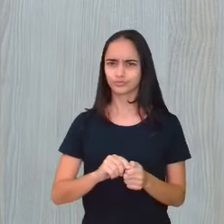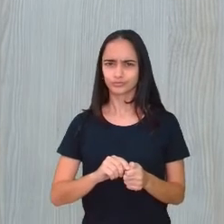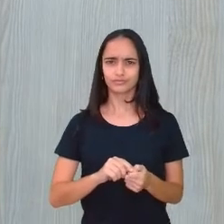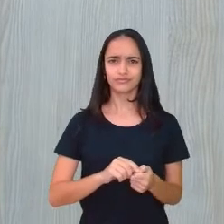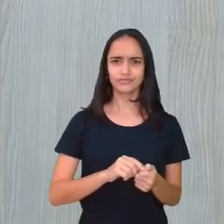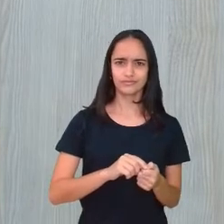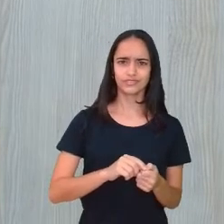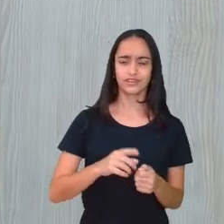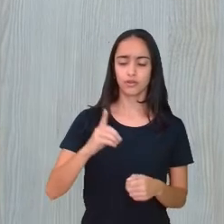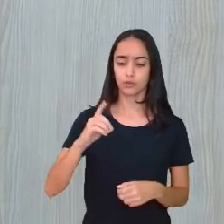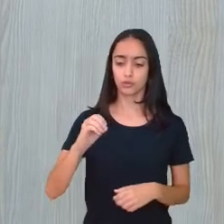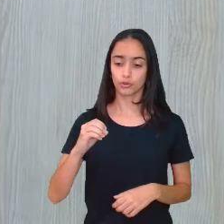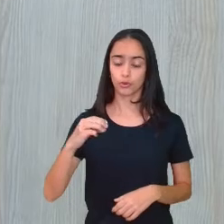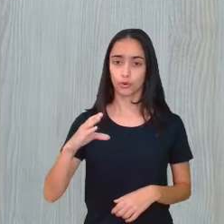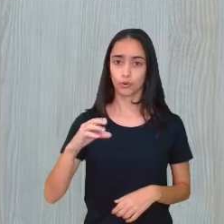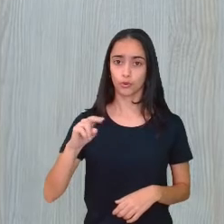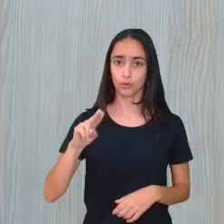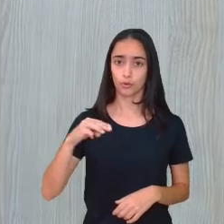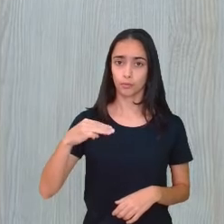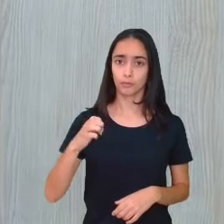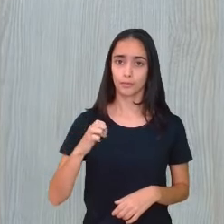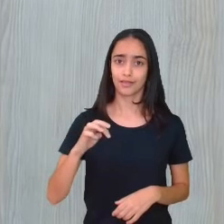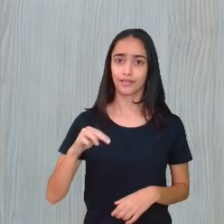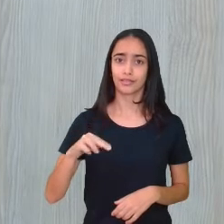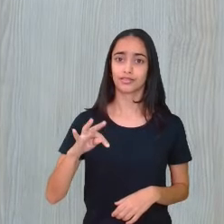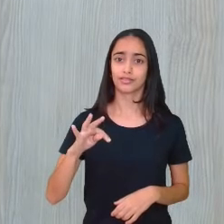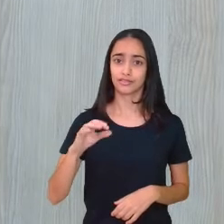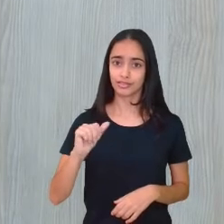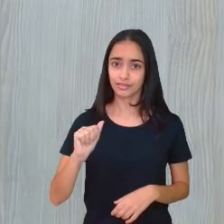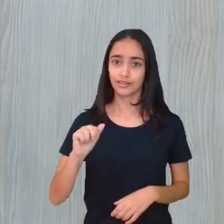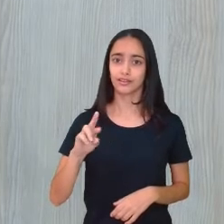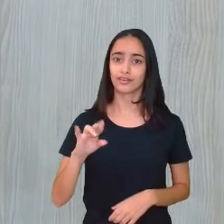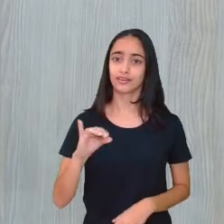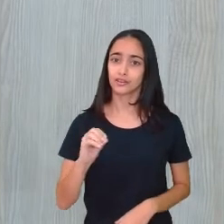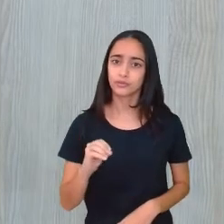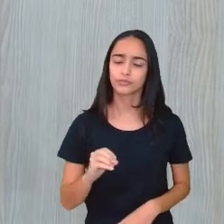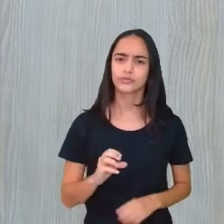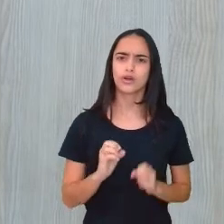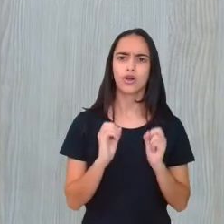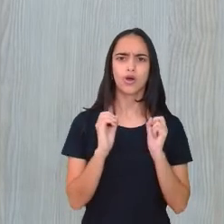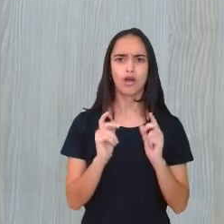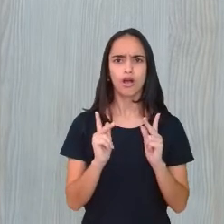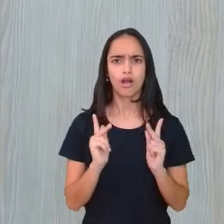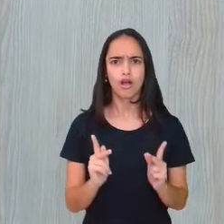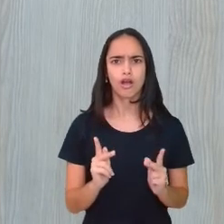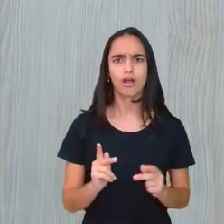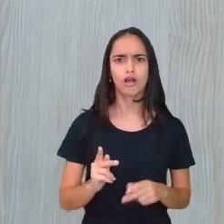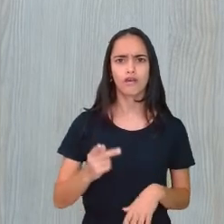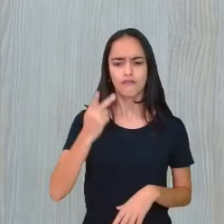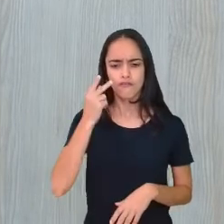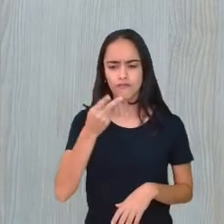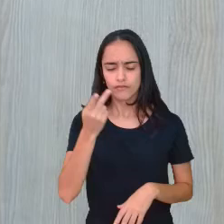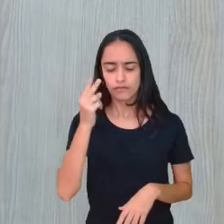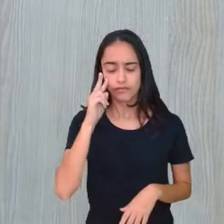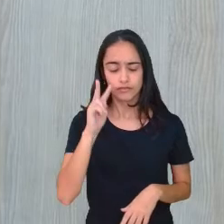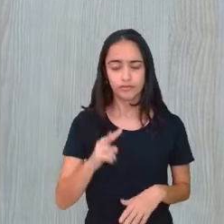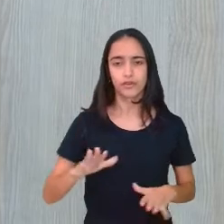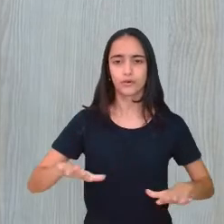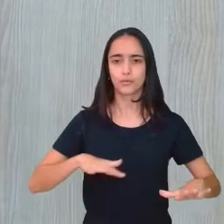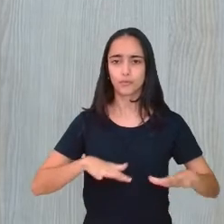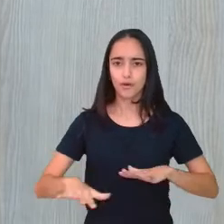relacionando a aula do professor Heleno. Vai fazendo teu comentário, vendo os movimentos, faz aquele minuto Lumiere